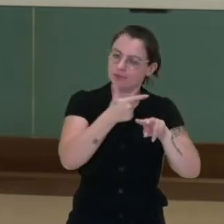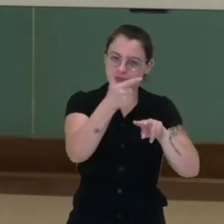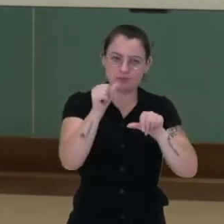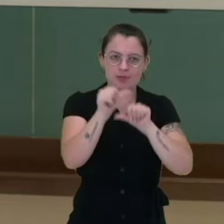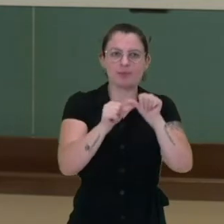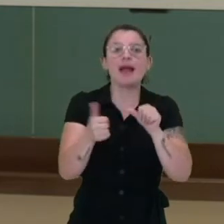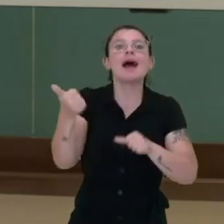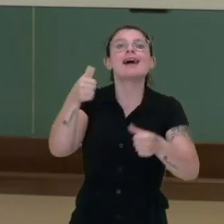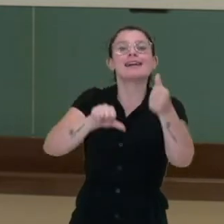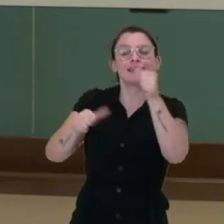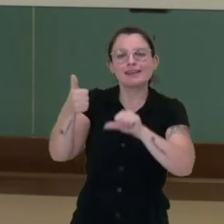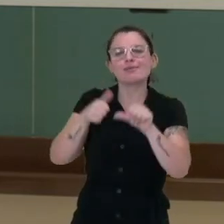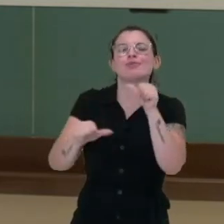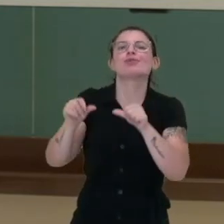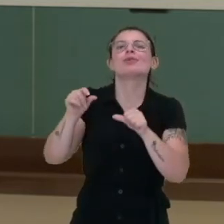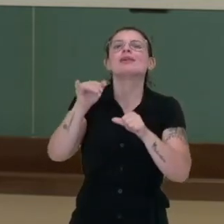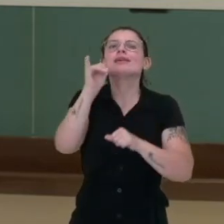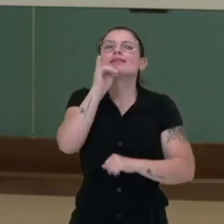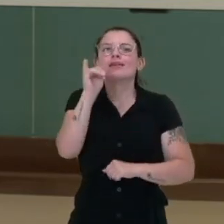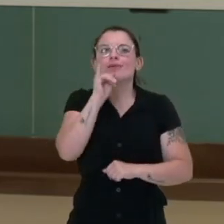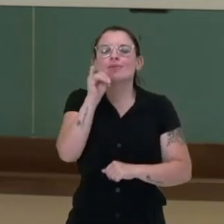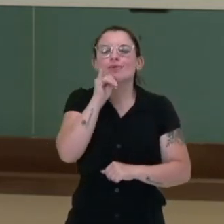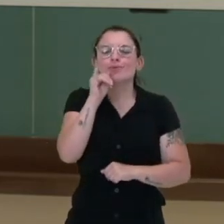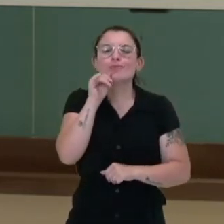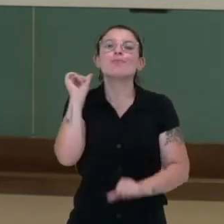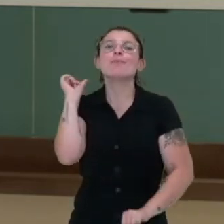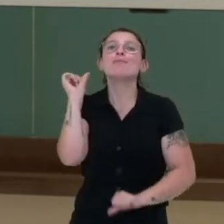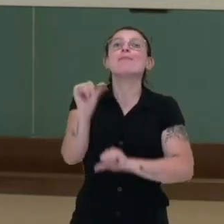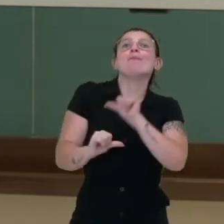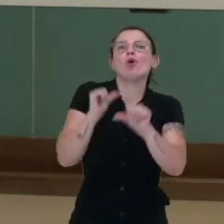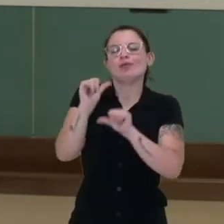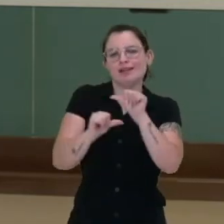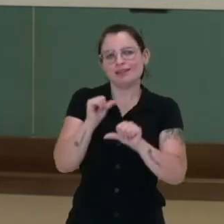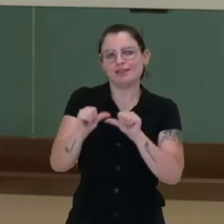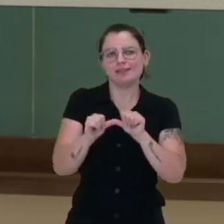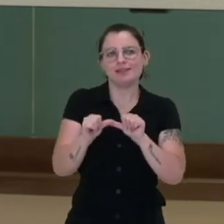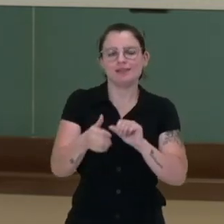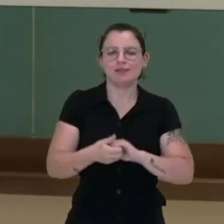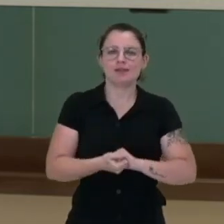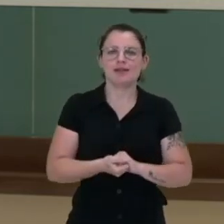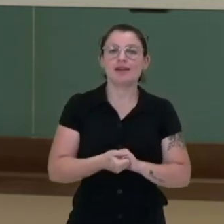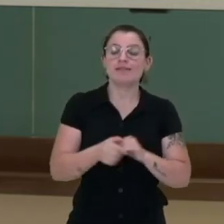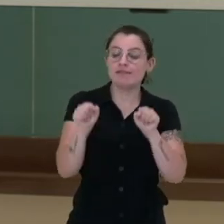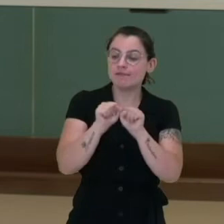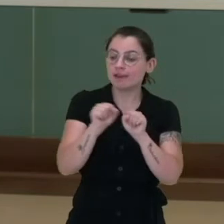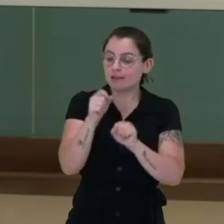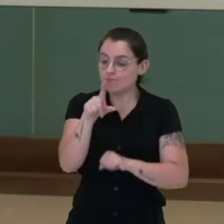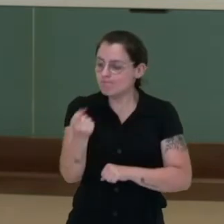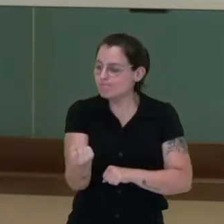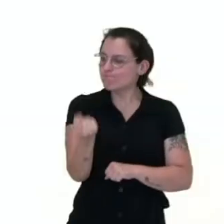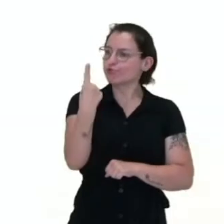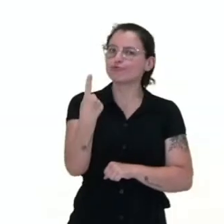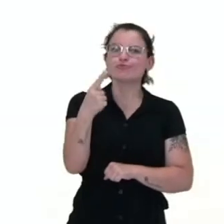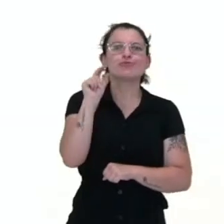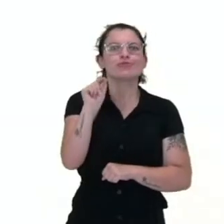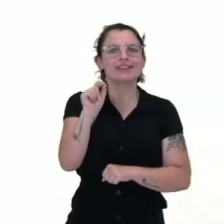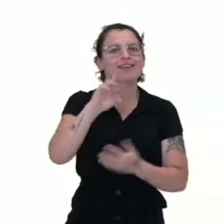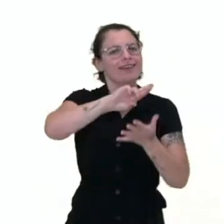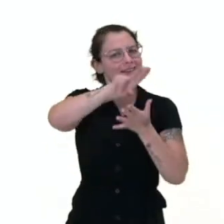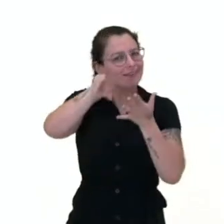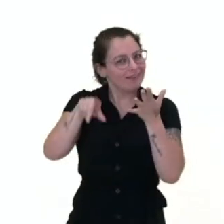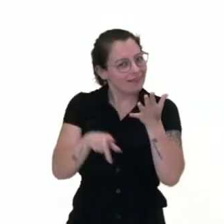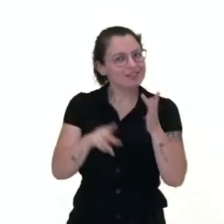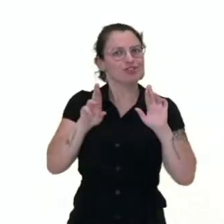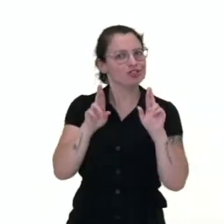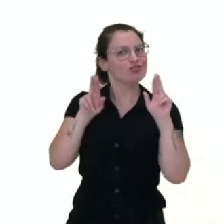transformações químicas são aquelas que alteram a composição do material, produzindo algo novo, algo inédito, com características